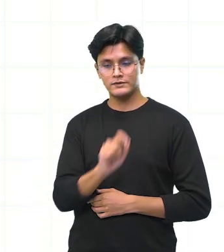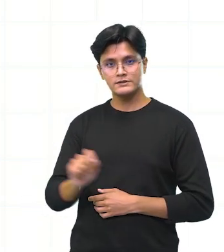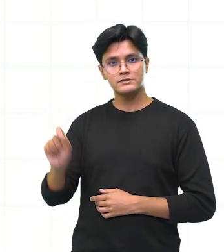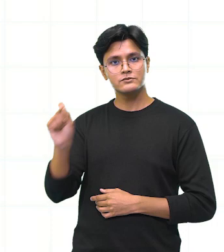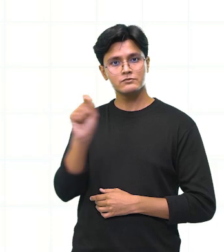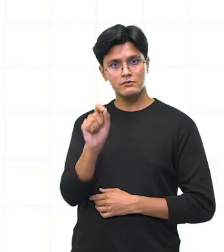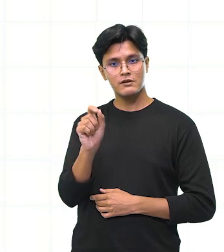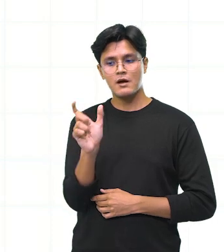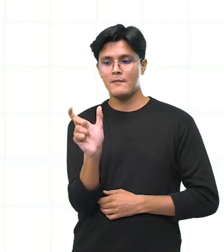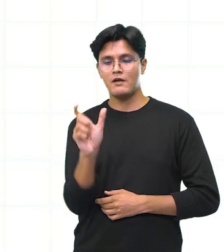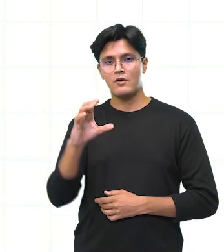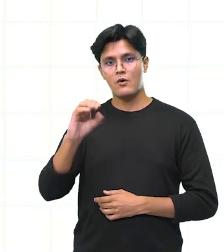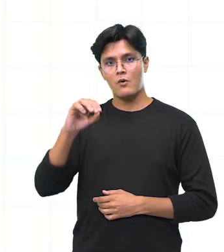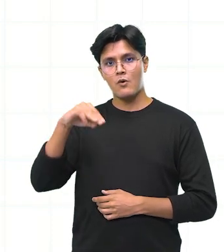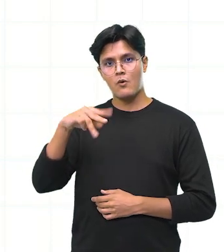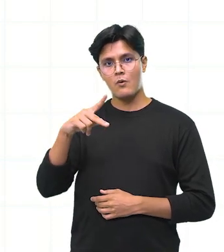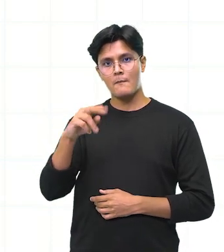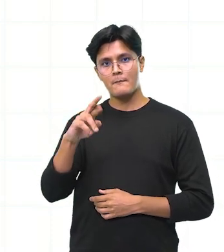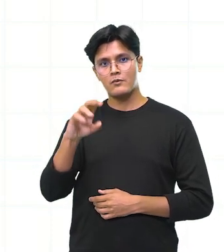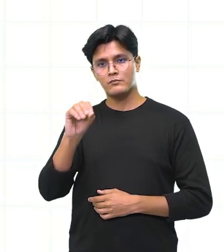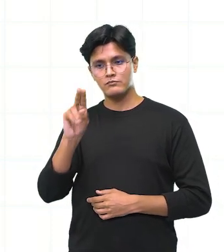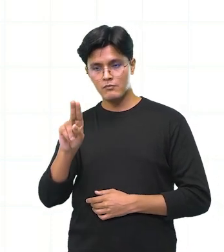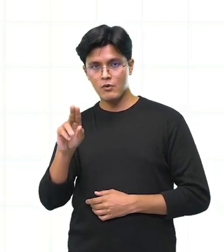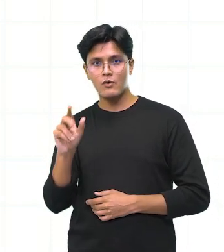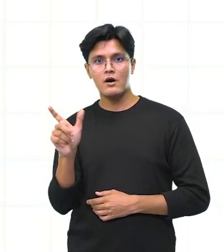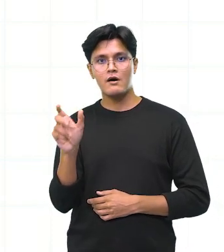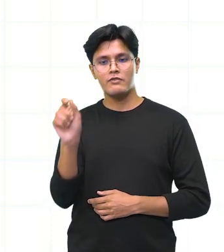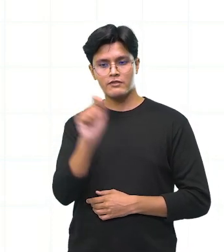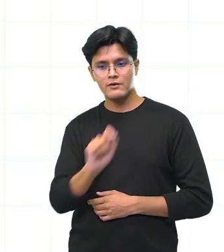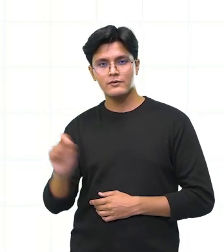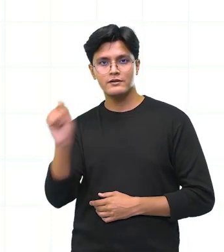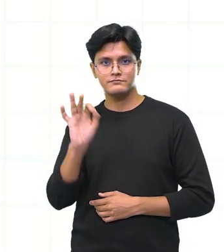também comprou para identificar os verbos, tá?